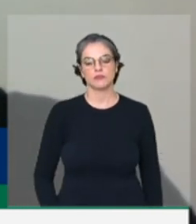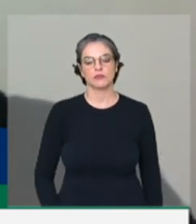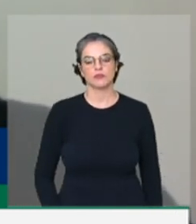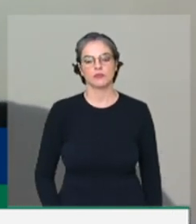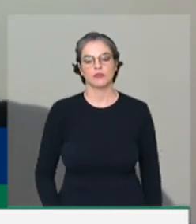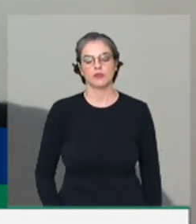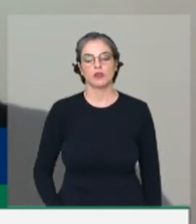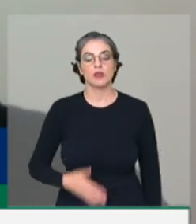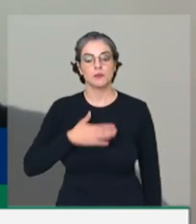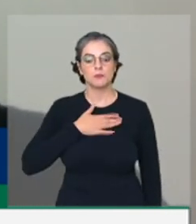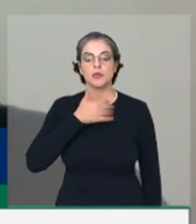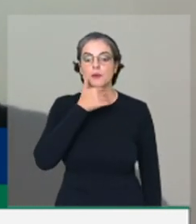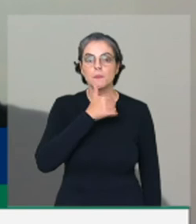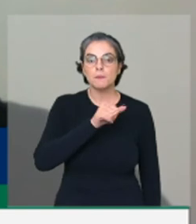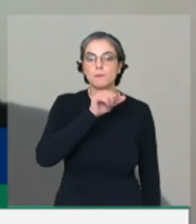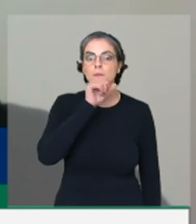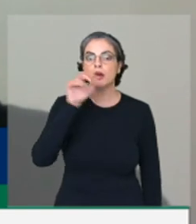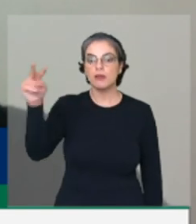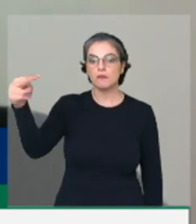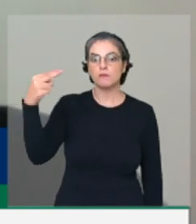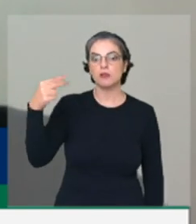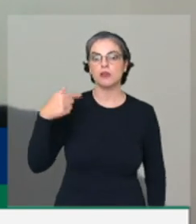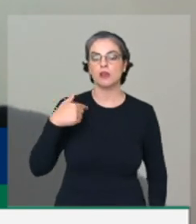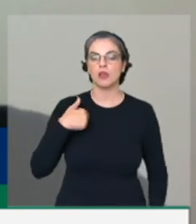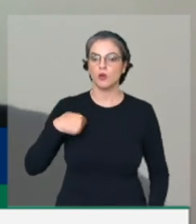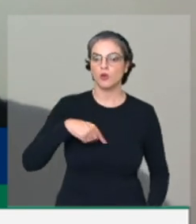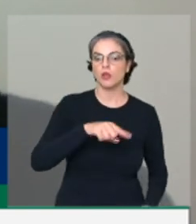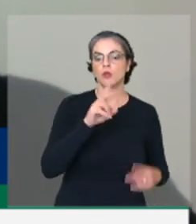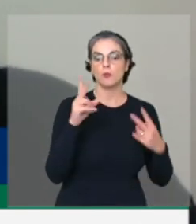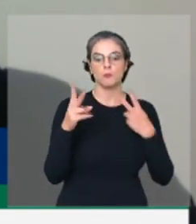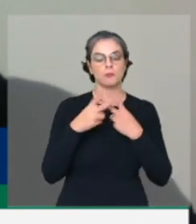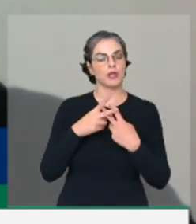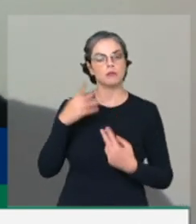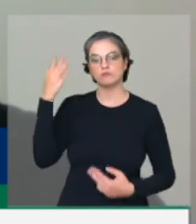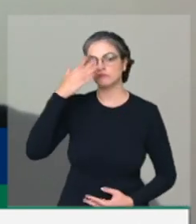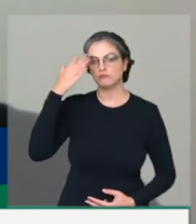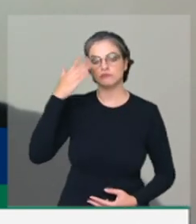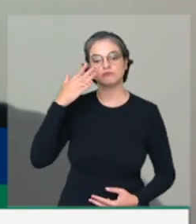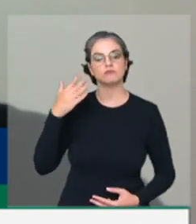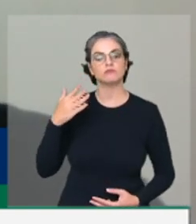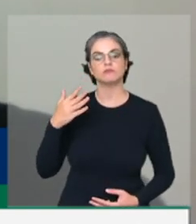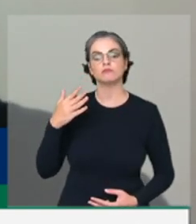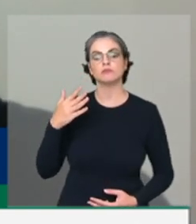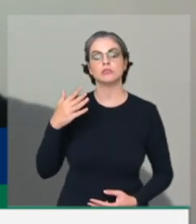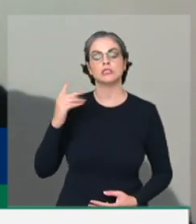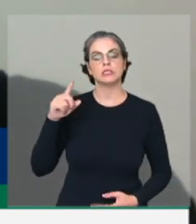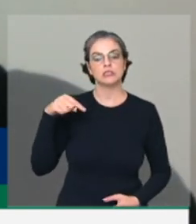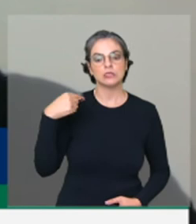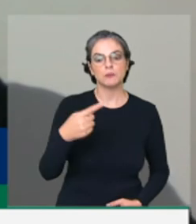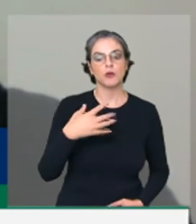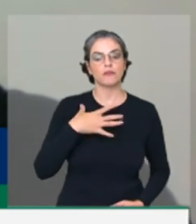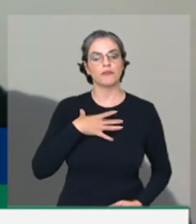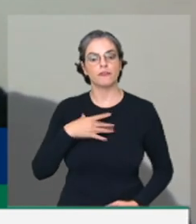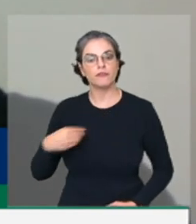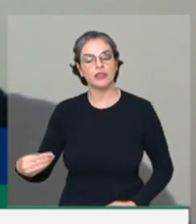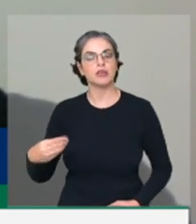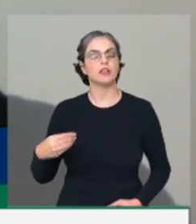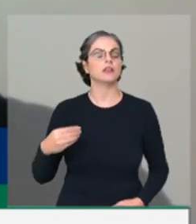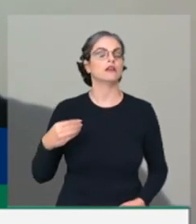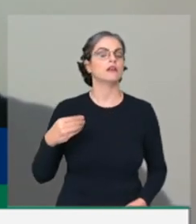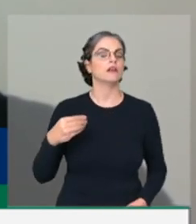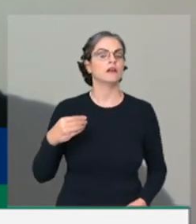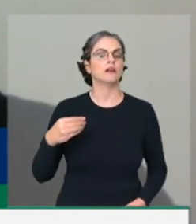a minha mãe assistiu à minha prisão sem poder me ver, as minhas filhas assistiram sem poder me ver. Na calada da noite, eu